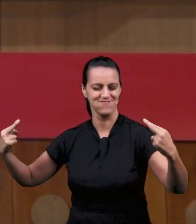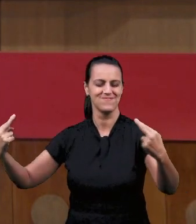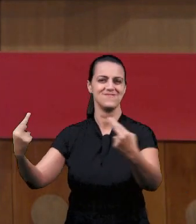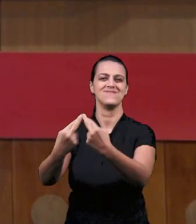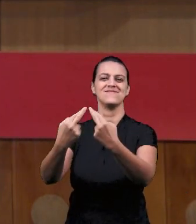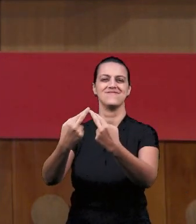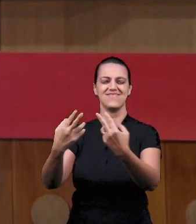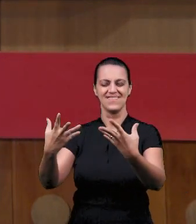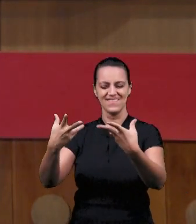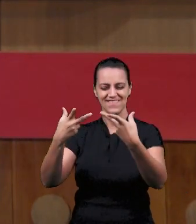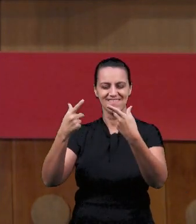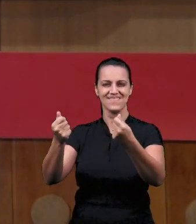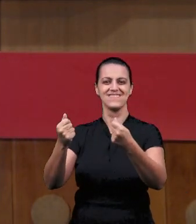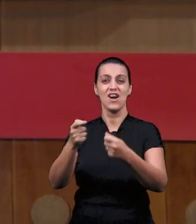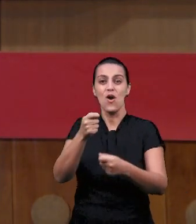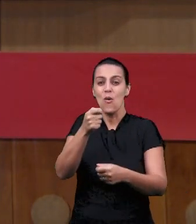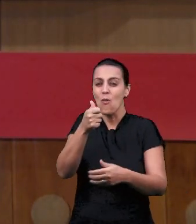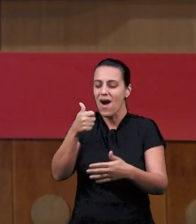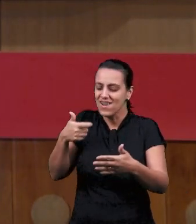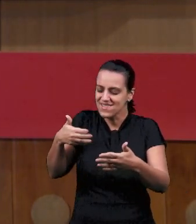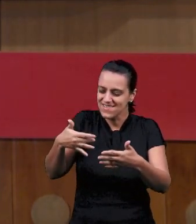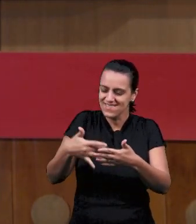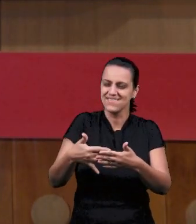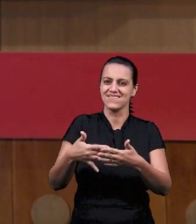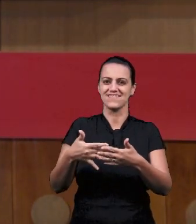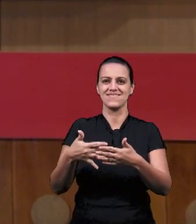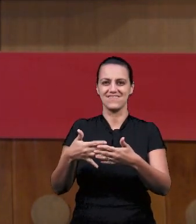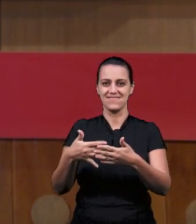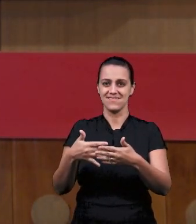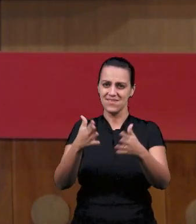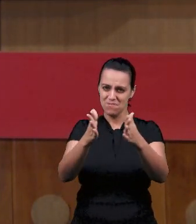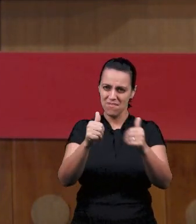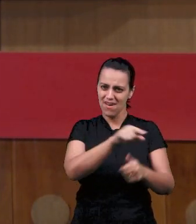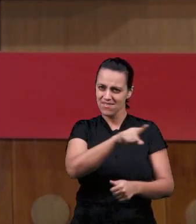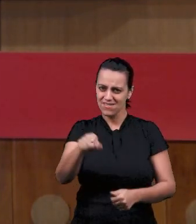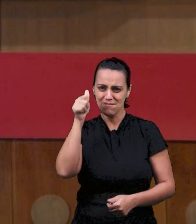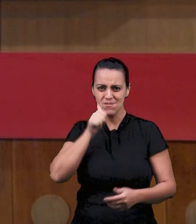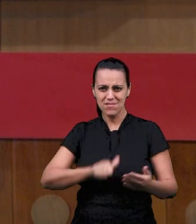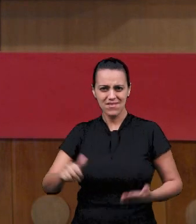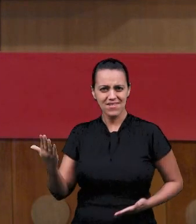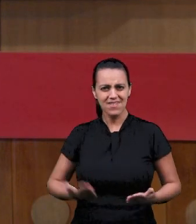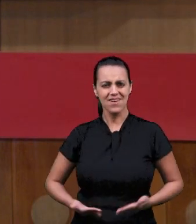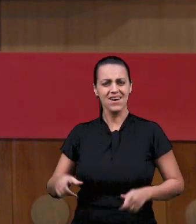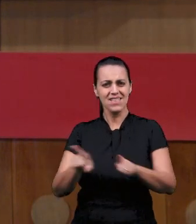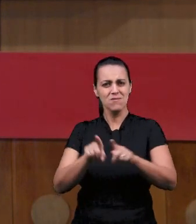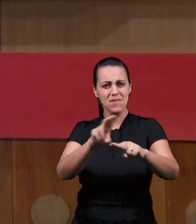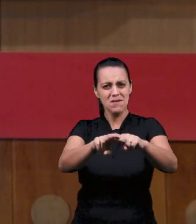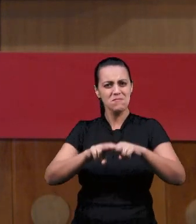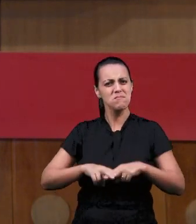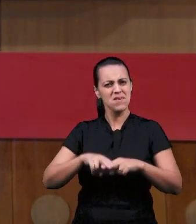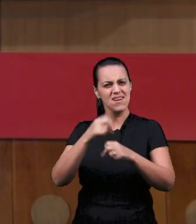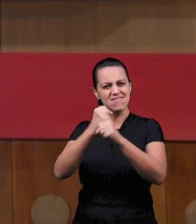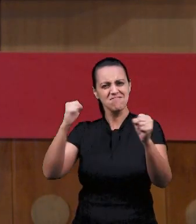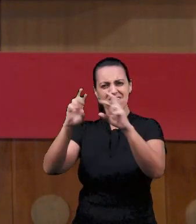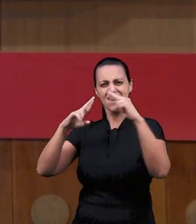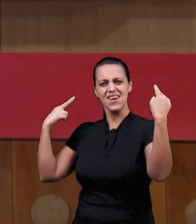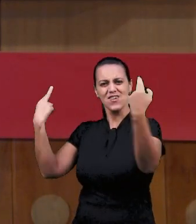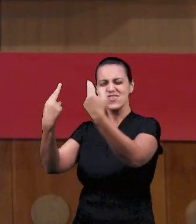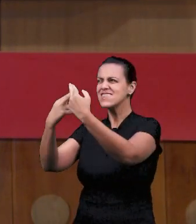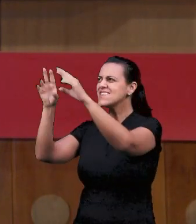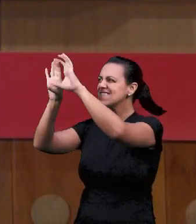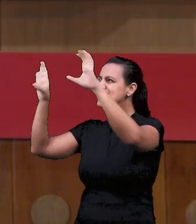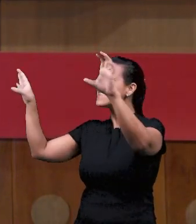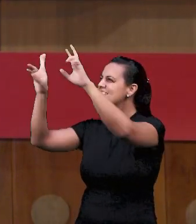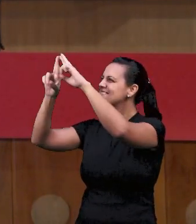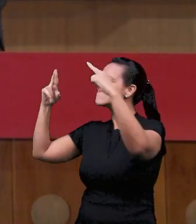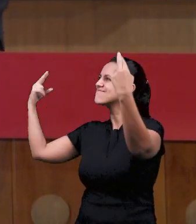Rogo-vos, pois, irmãs, pelo Senhor Jesus Cristo e pela nossa reunião com Ele no céu, a